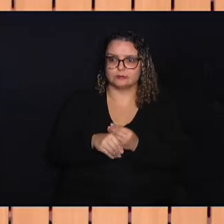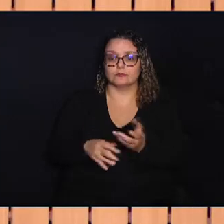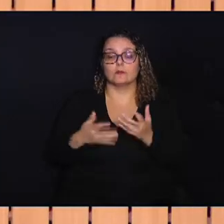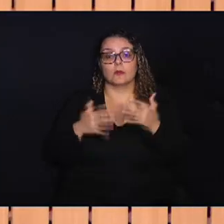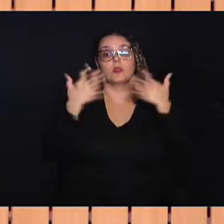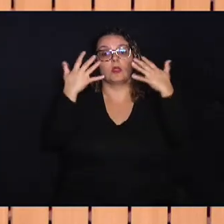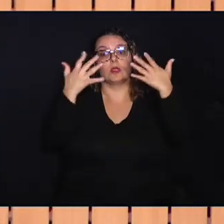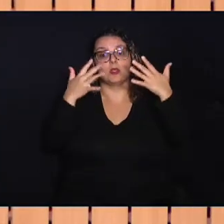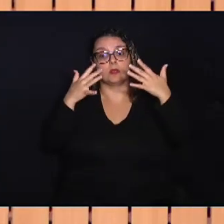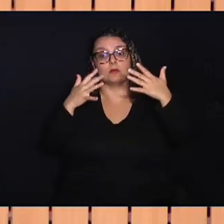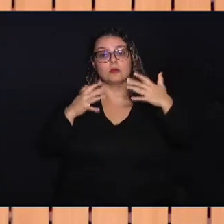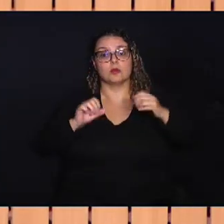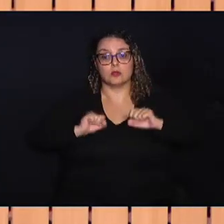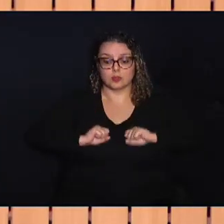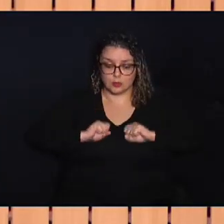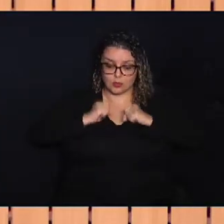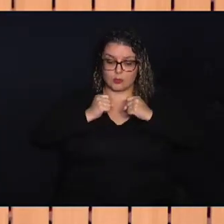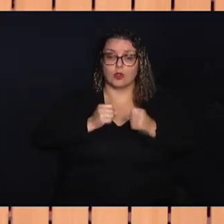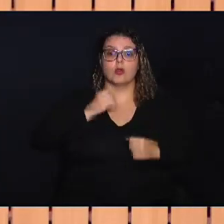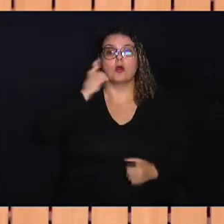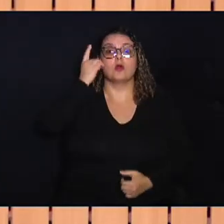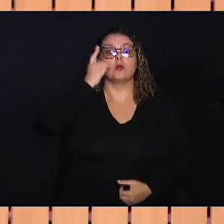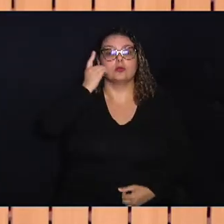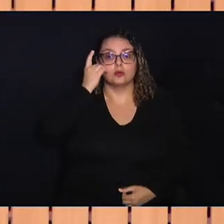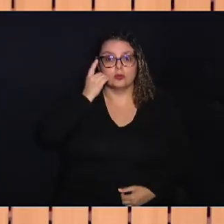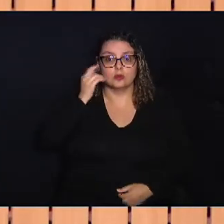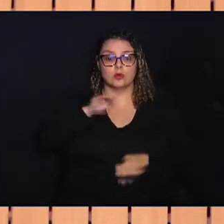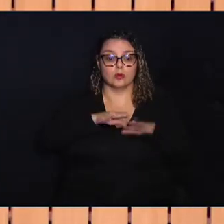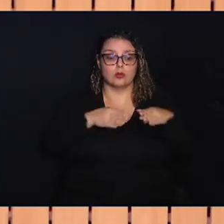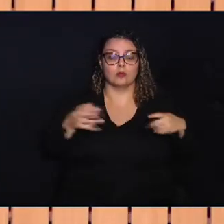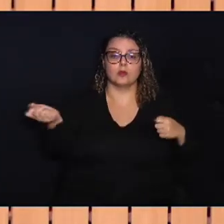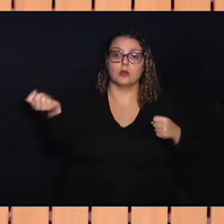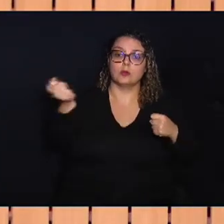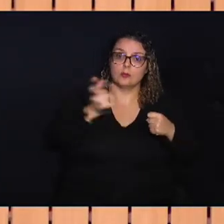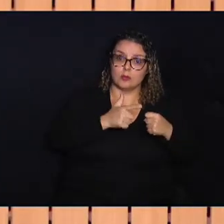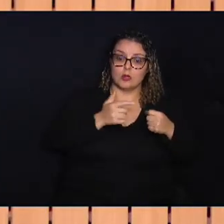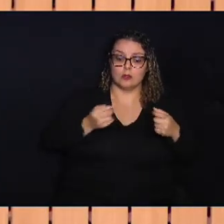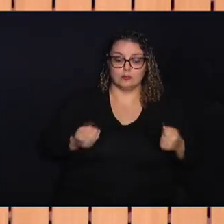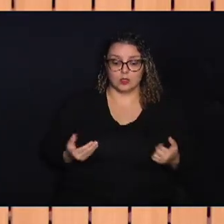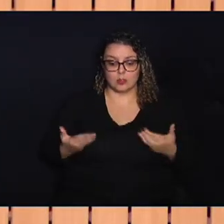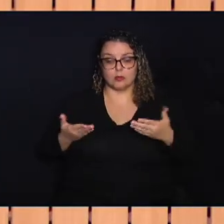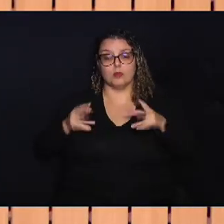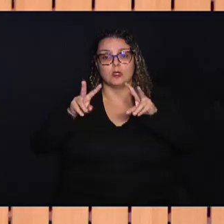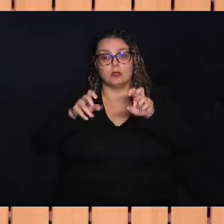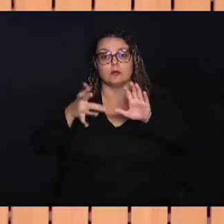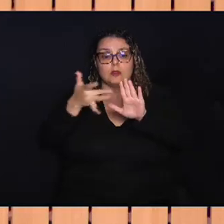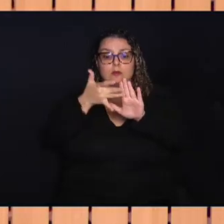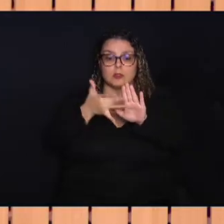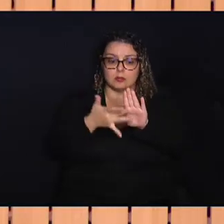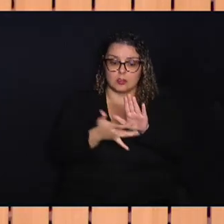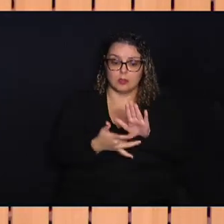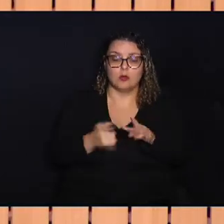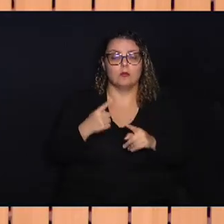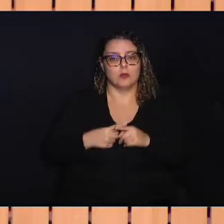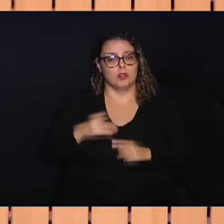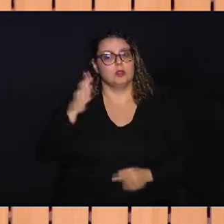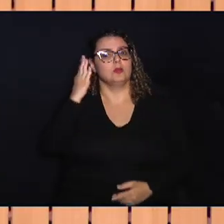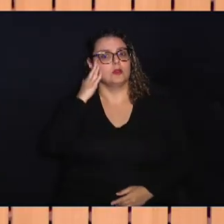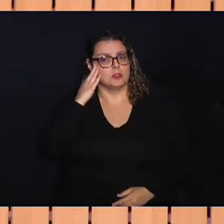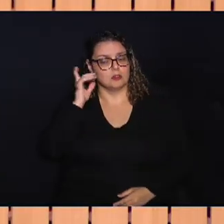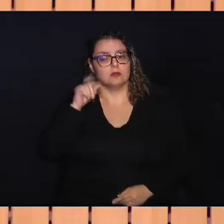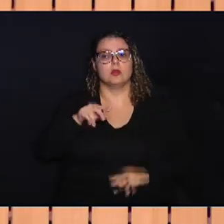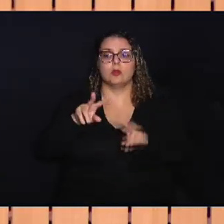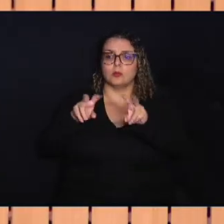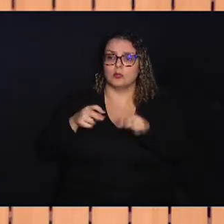saudar os nossos bravos deputados, a bancada do PSOL, por colocar esse tema na pauta, porque eu entendo que esse é um tema que tem que